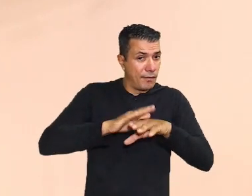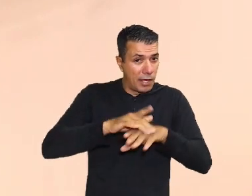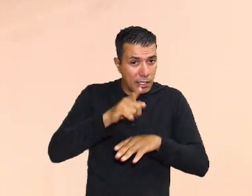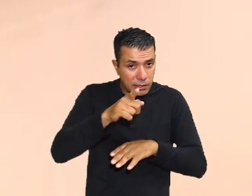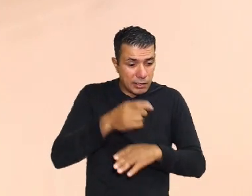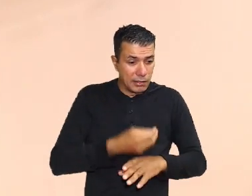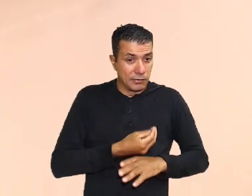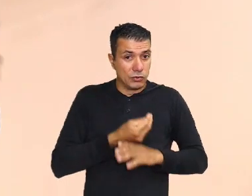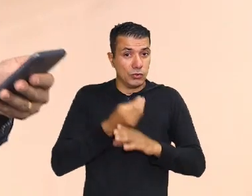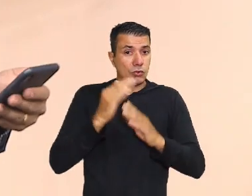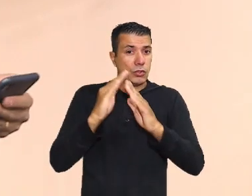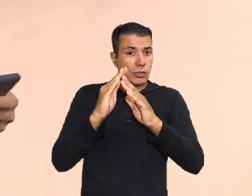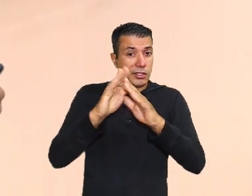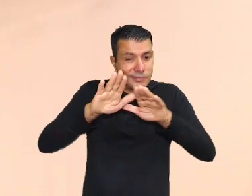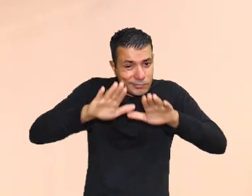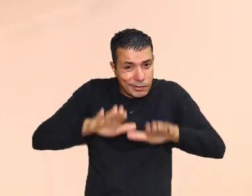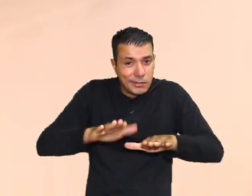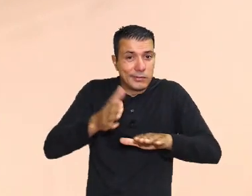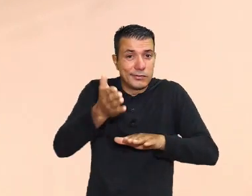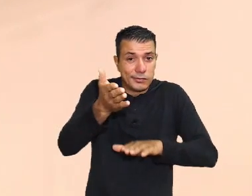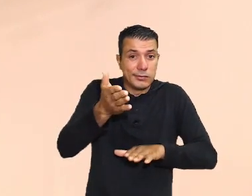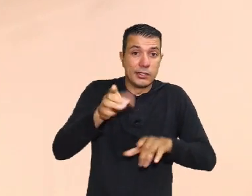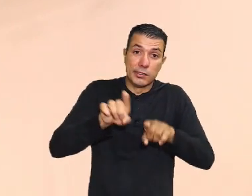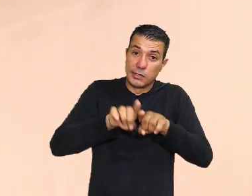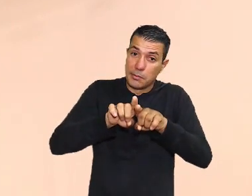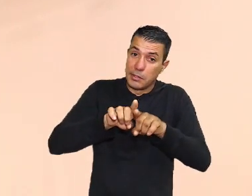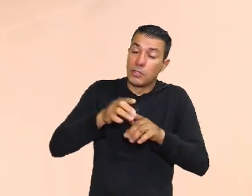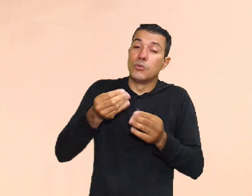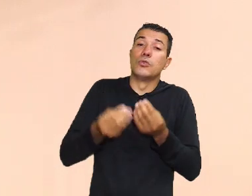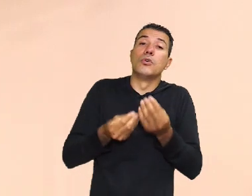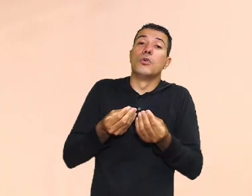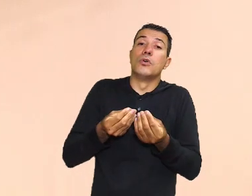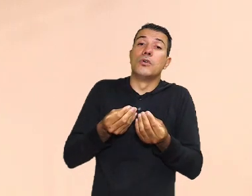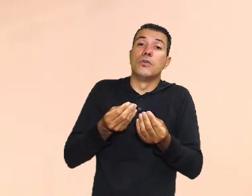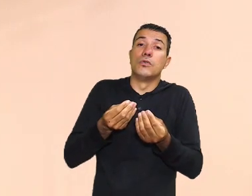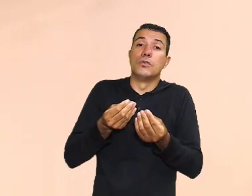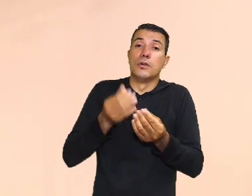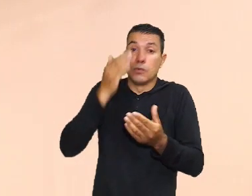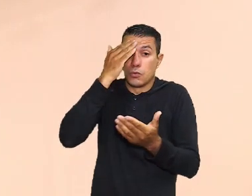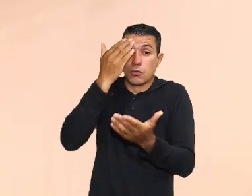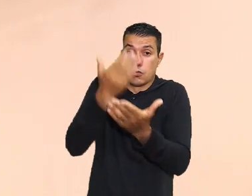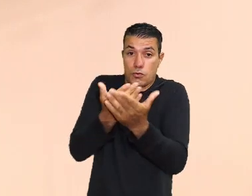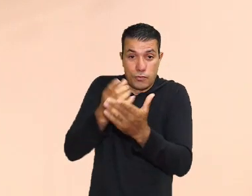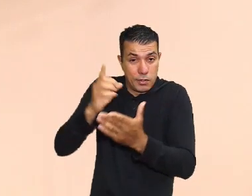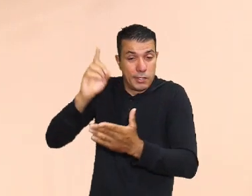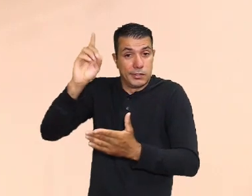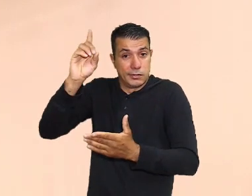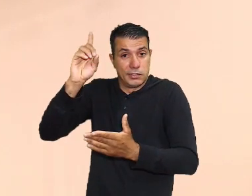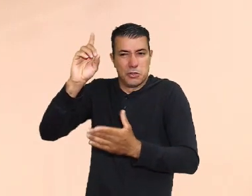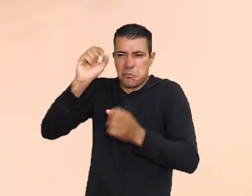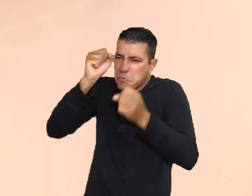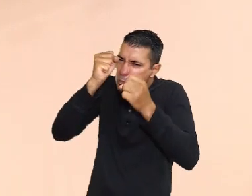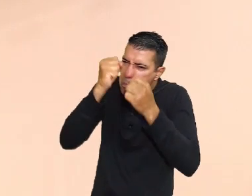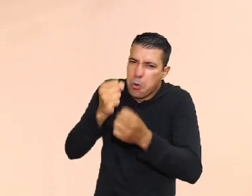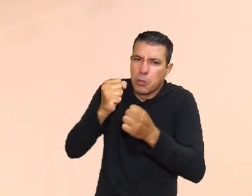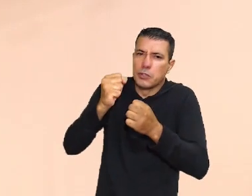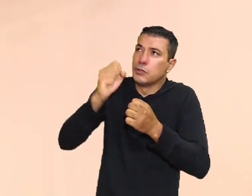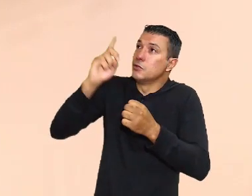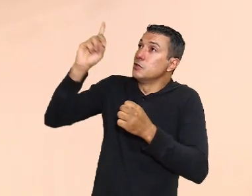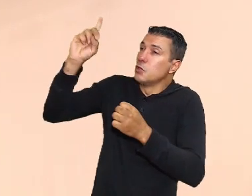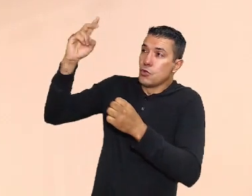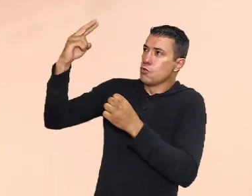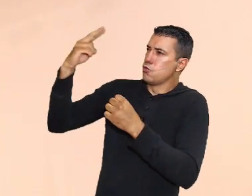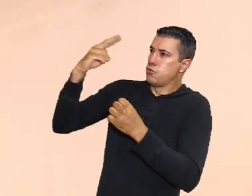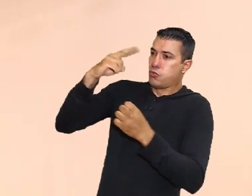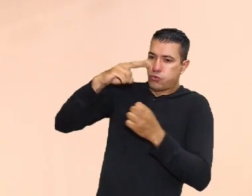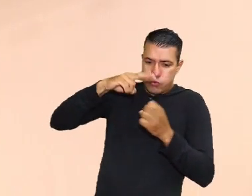E eu digo isso para todos que nos assistem. Mas também vamos confiar de que há um Deus no céu que olha para esta